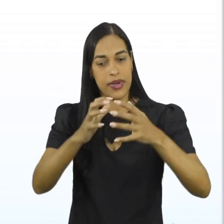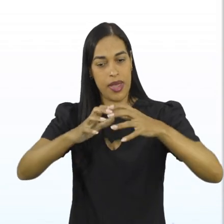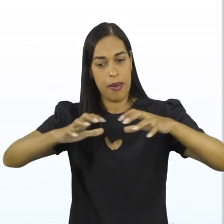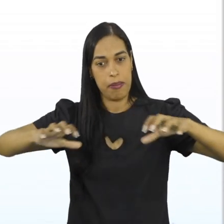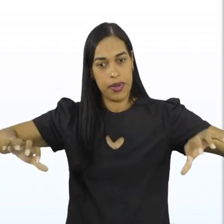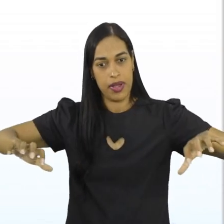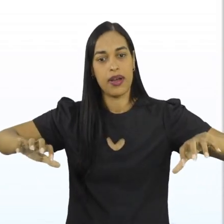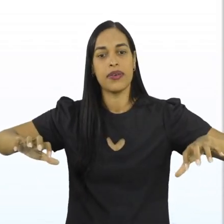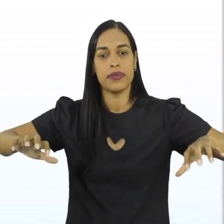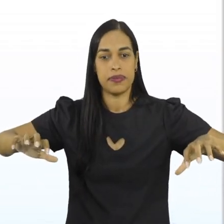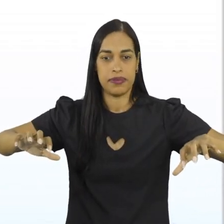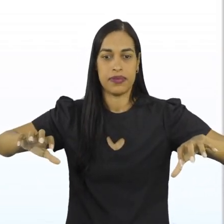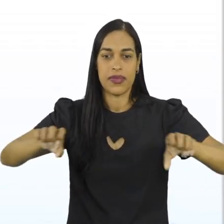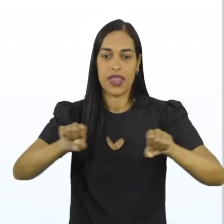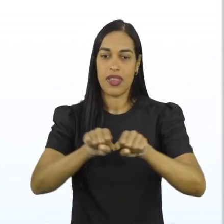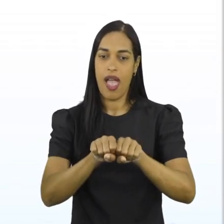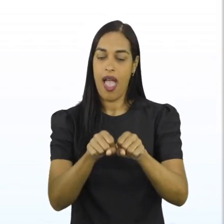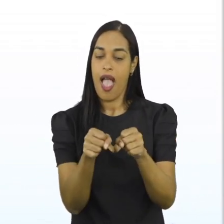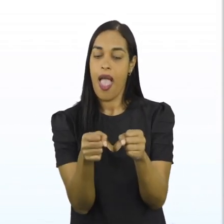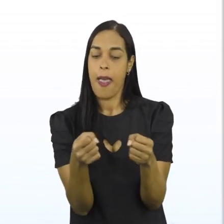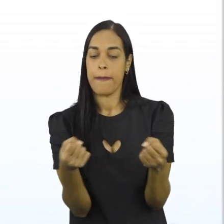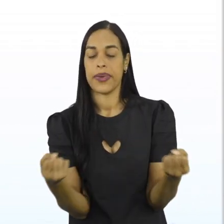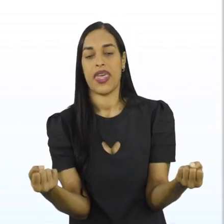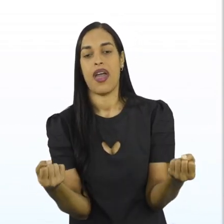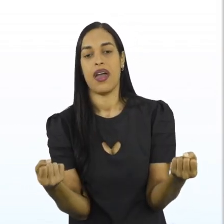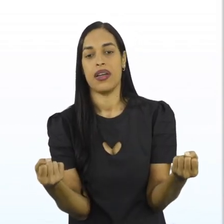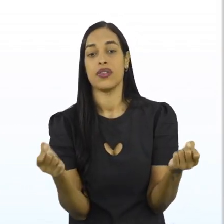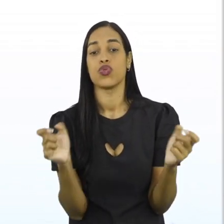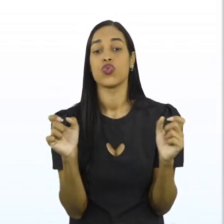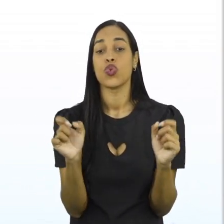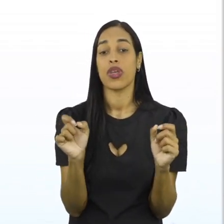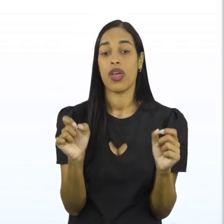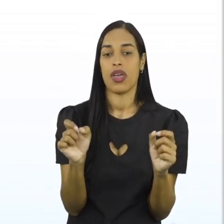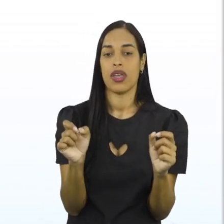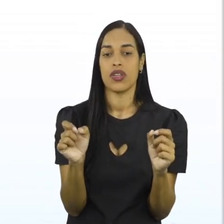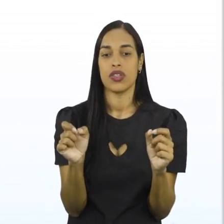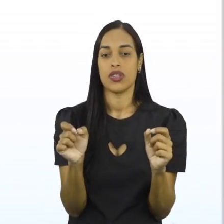Degradação, olhe, de substâncias.